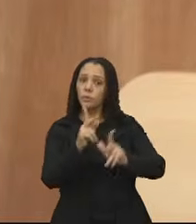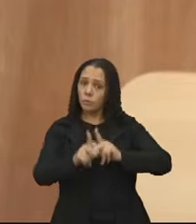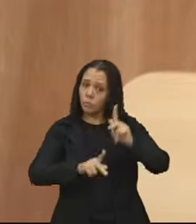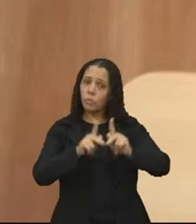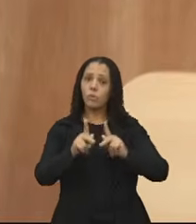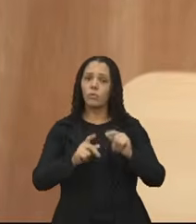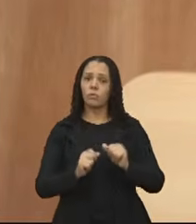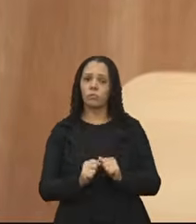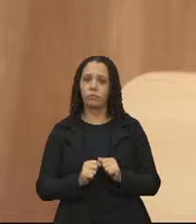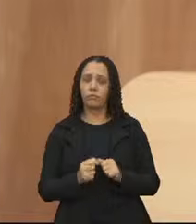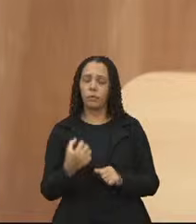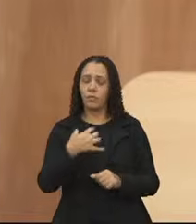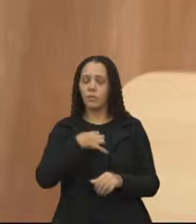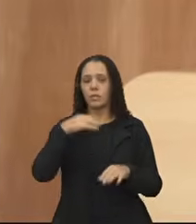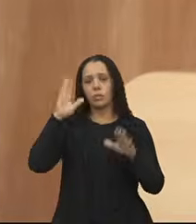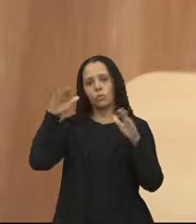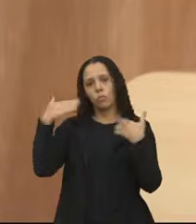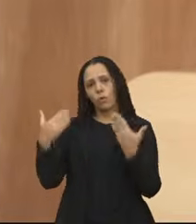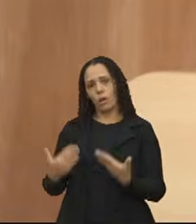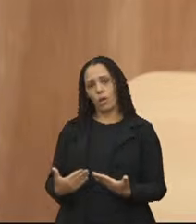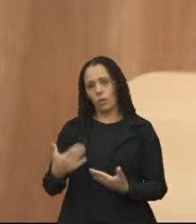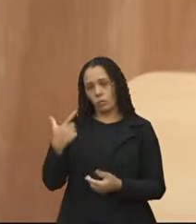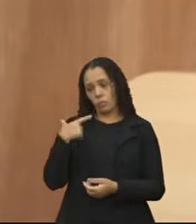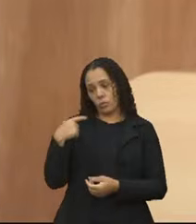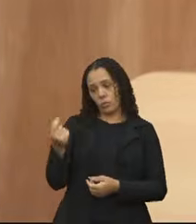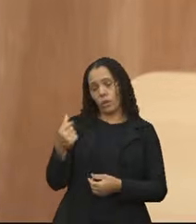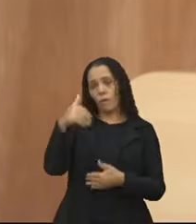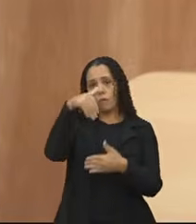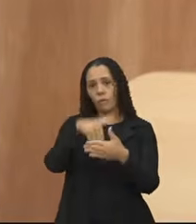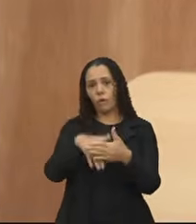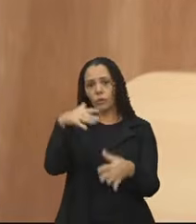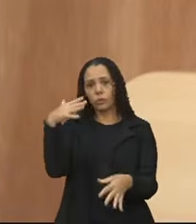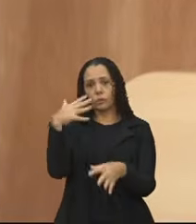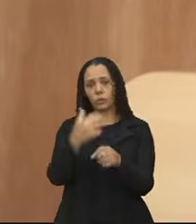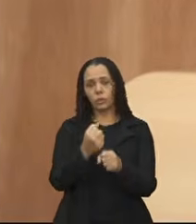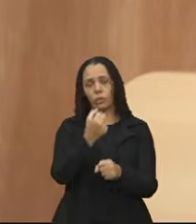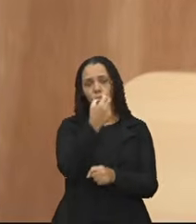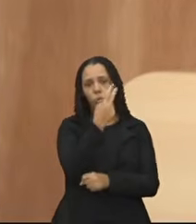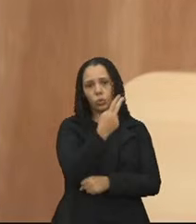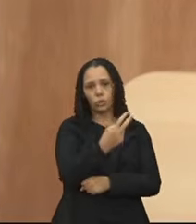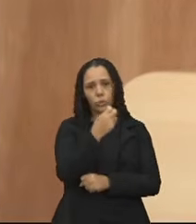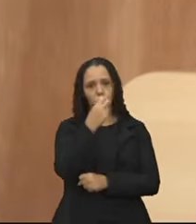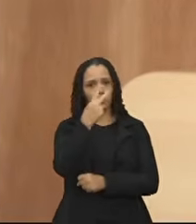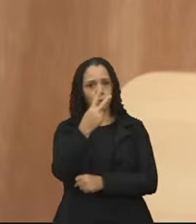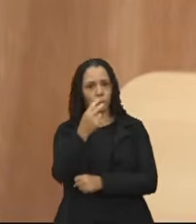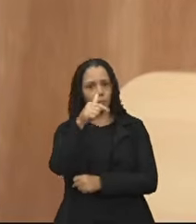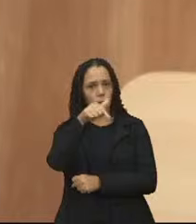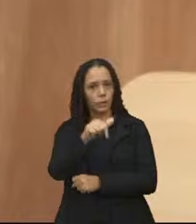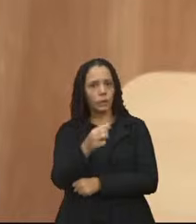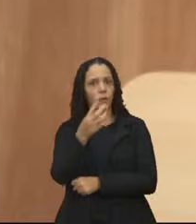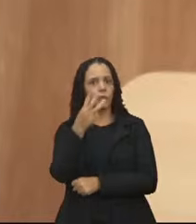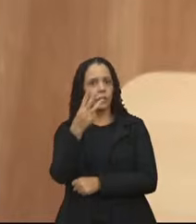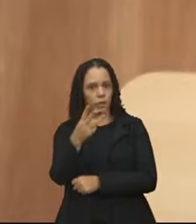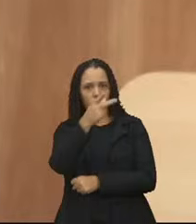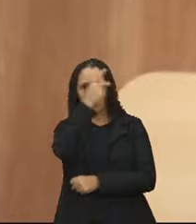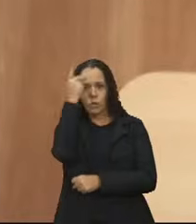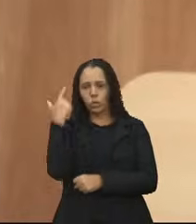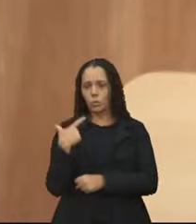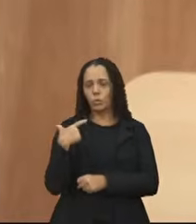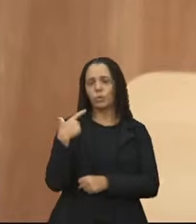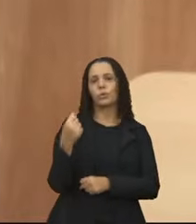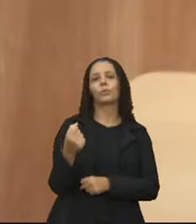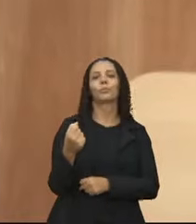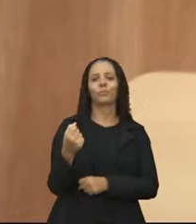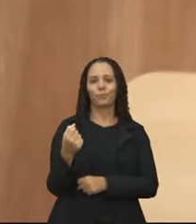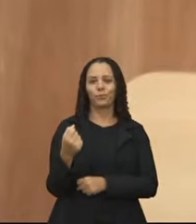sinto honrada de ser escolhida por 2.273 pessoas para estar aqui hoje, a única